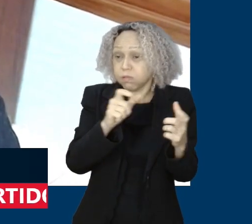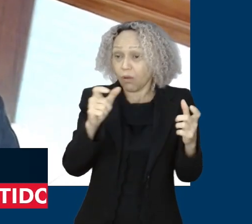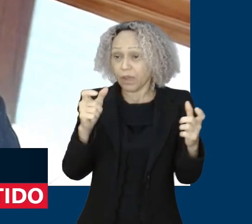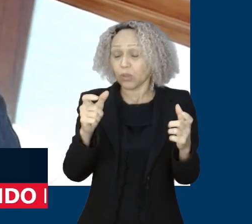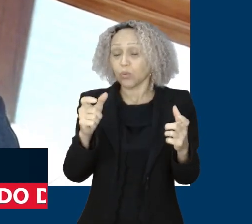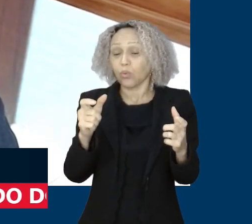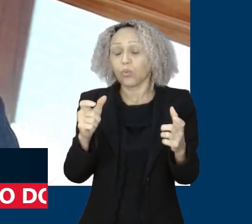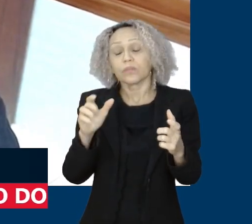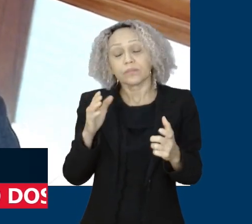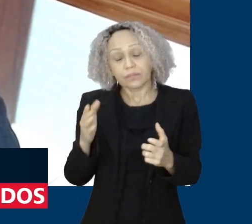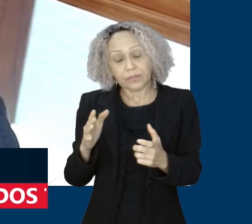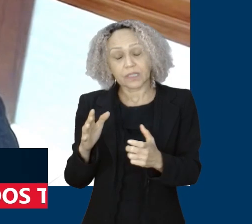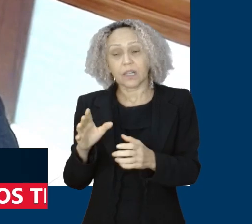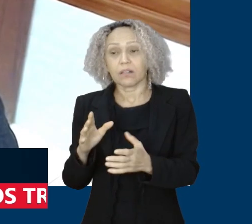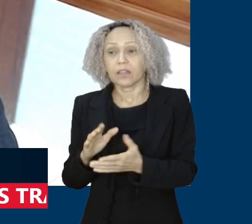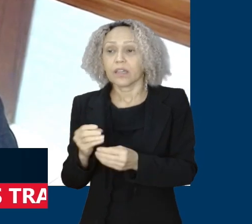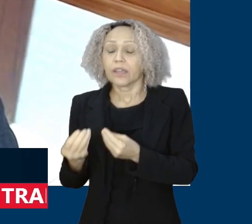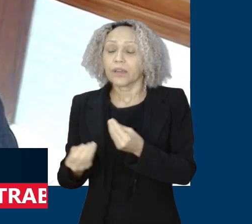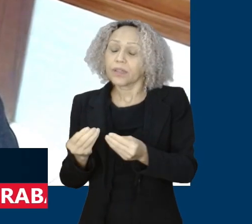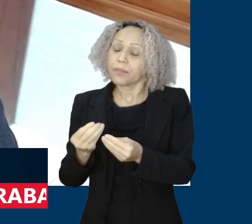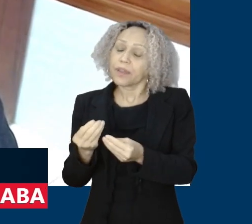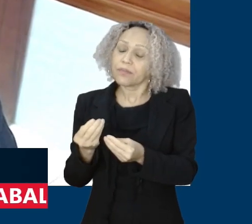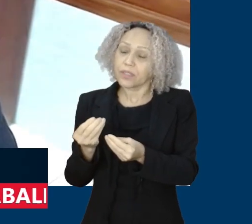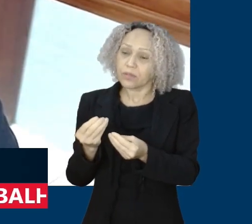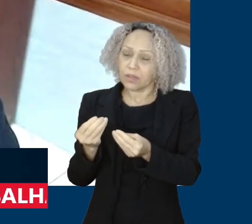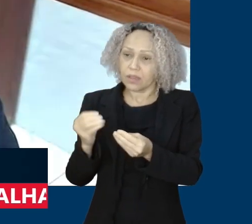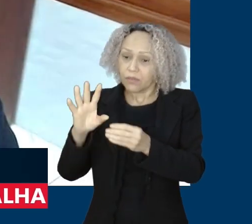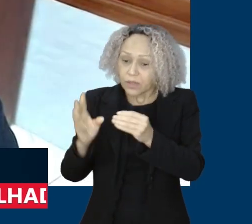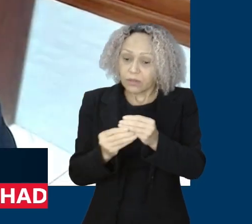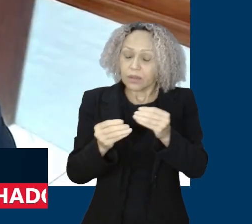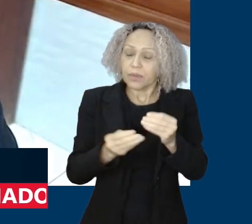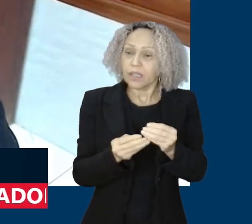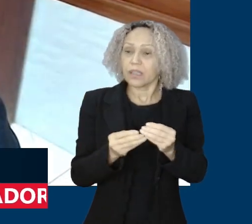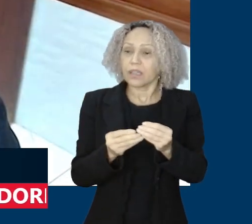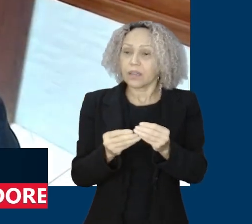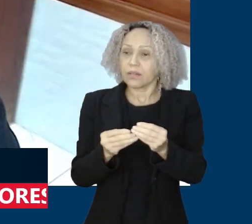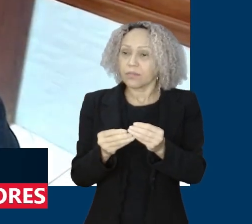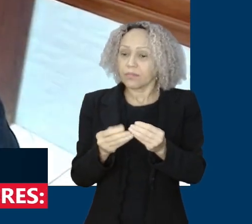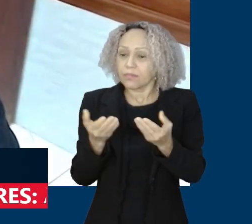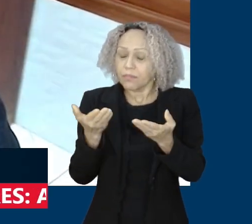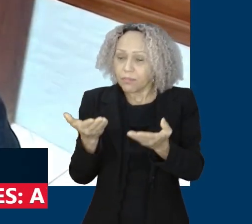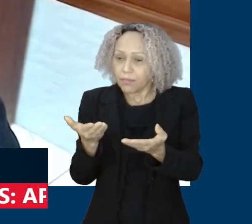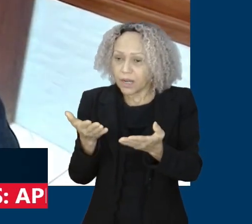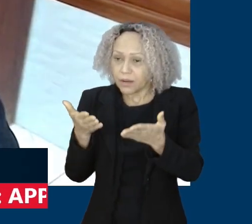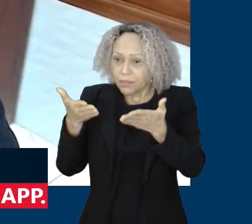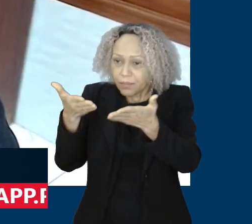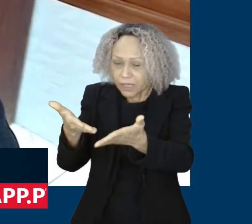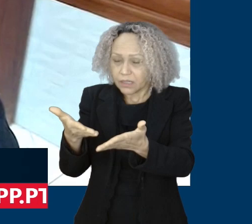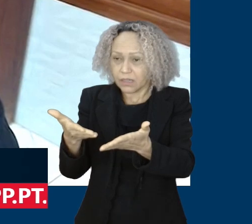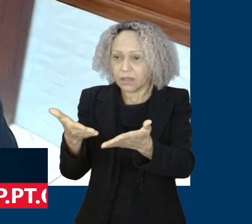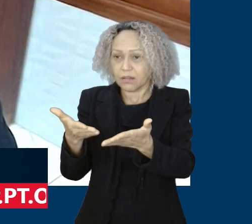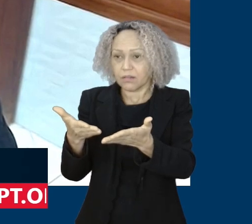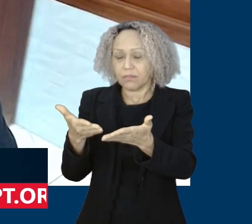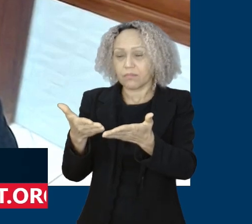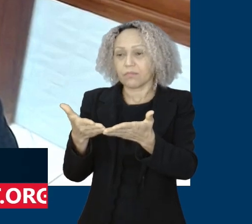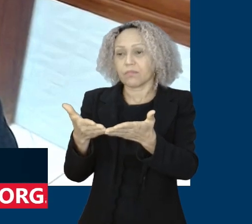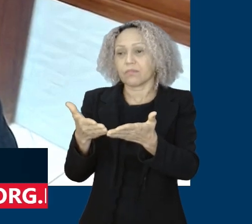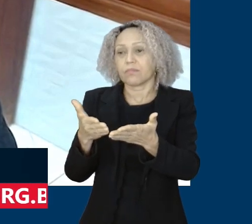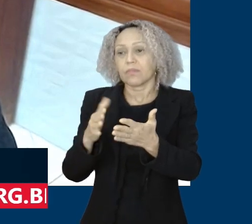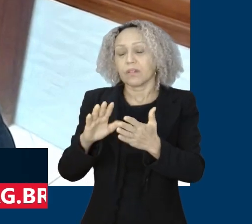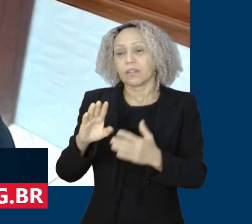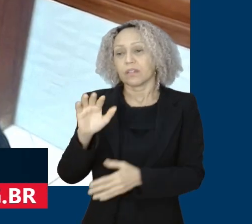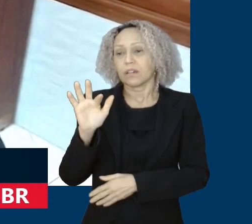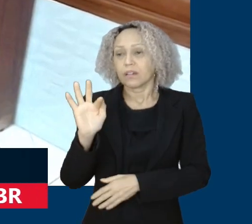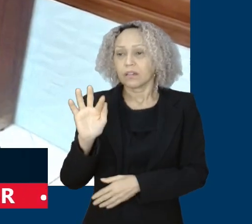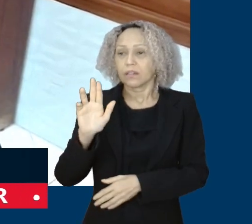o acompanhamento, inclusive, também da Fundação Palmares. Foi eles que me deram a relação, quero destacar aqui o companheiro Jorge, né, da Fundação